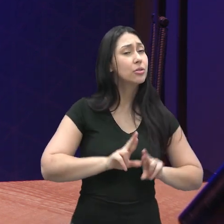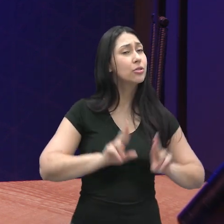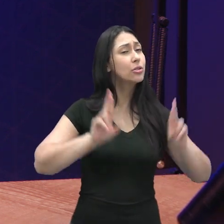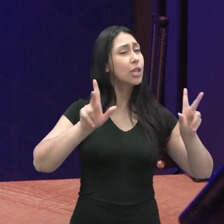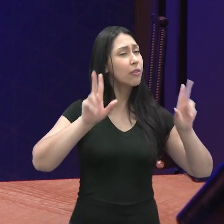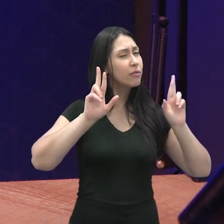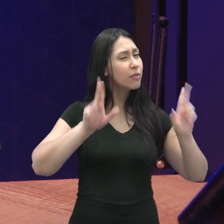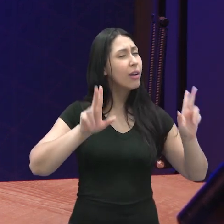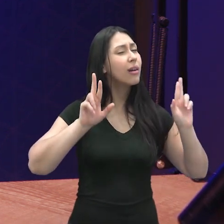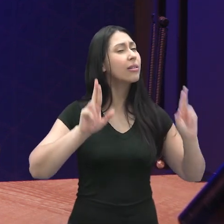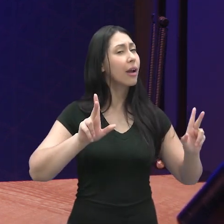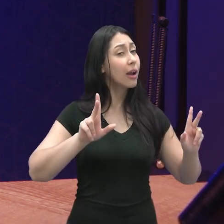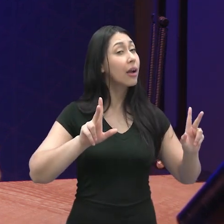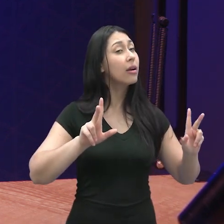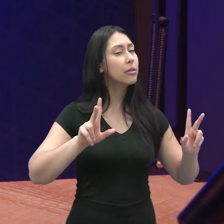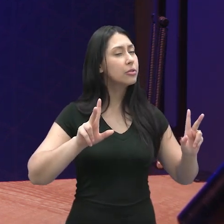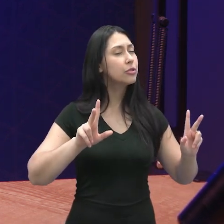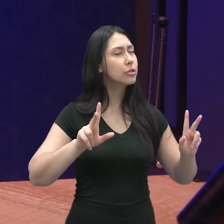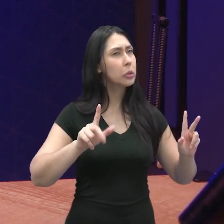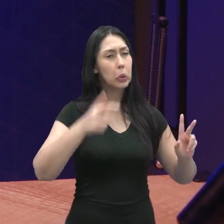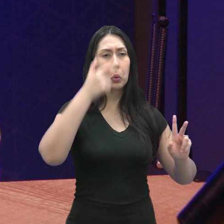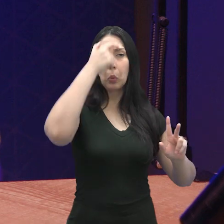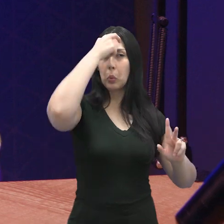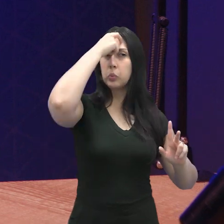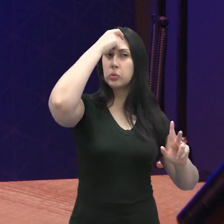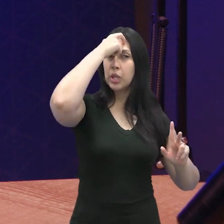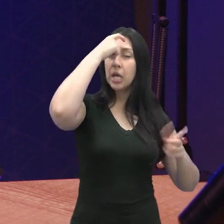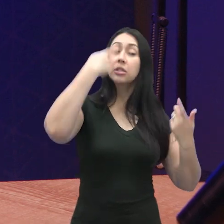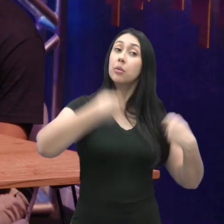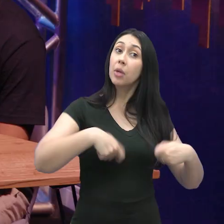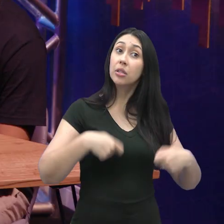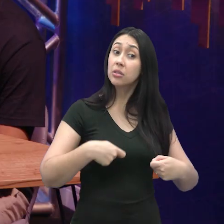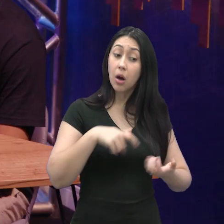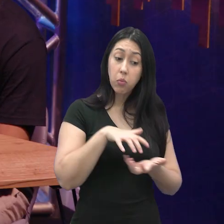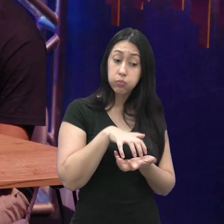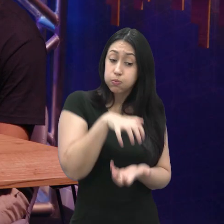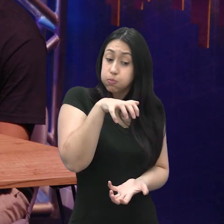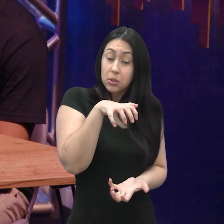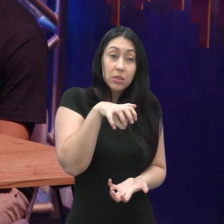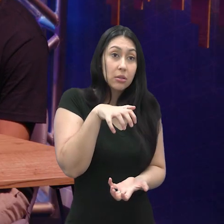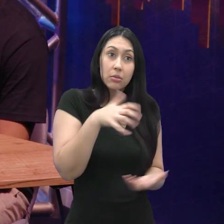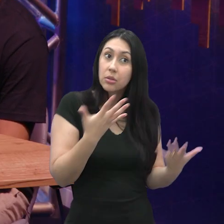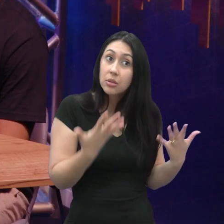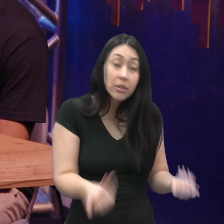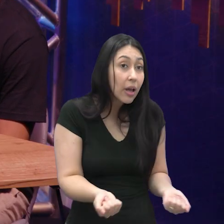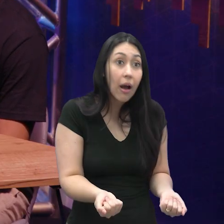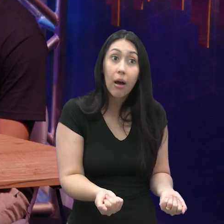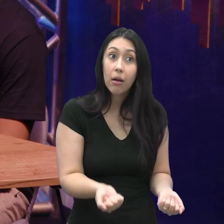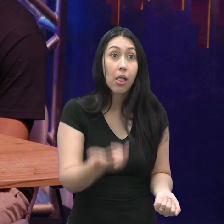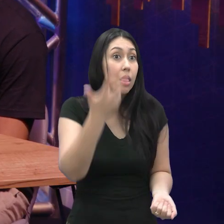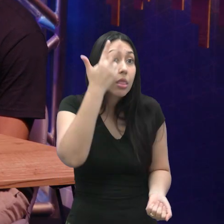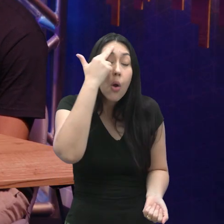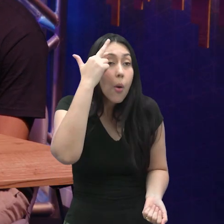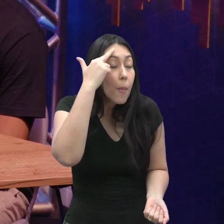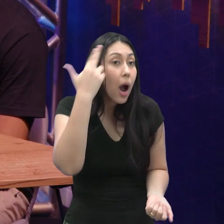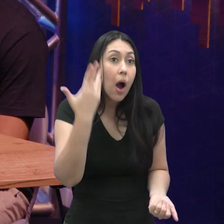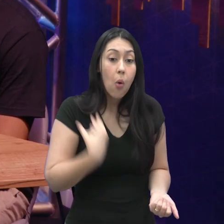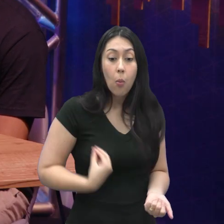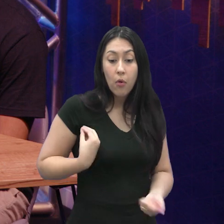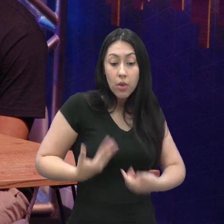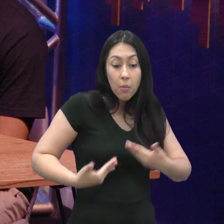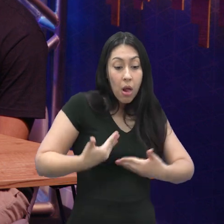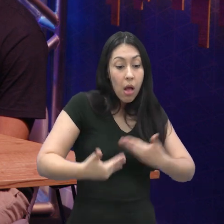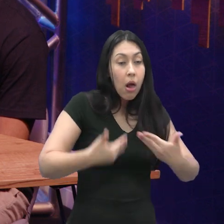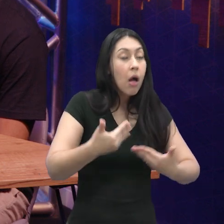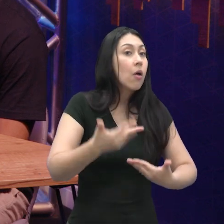um discurso que tenta ir na contramão, né, de você se aceitar como você é, de você aceitar o envelhecimento, aceitar